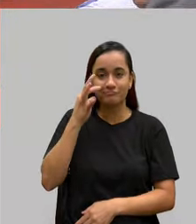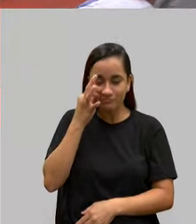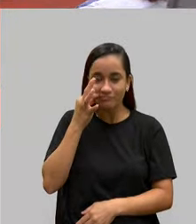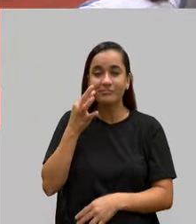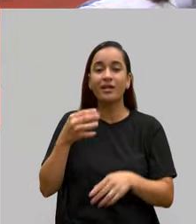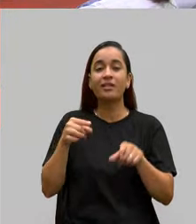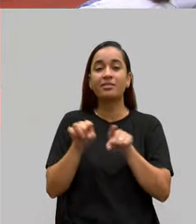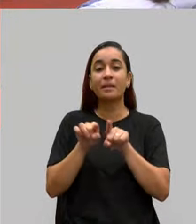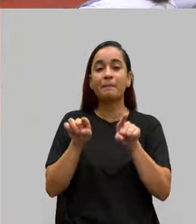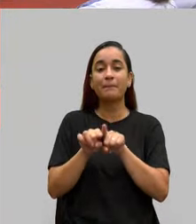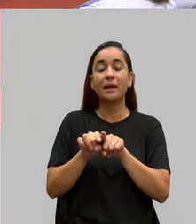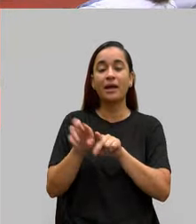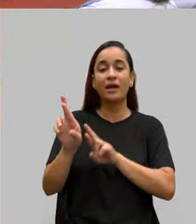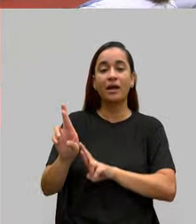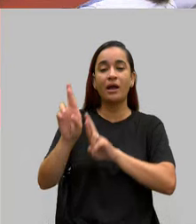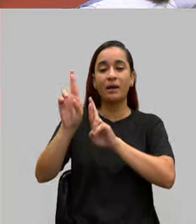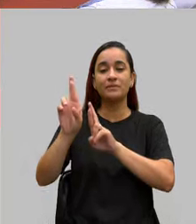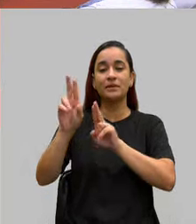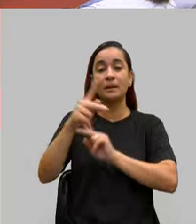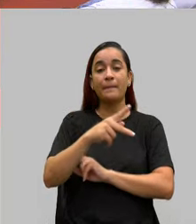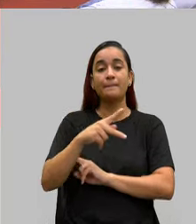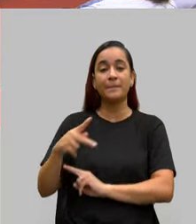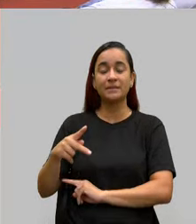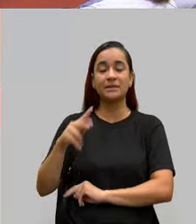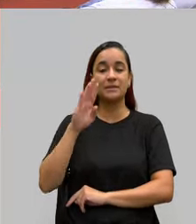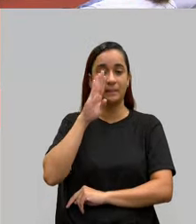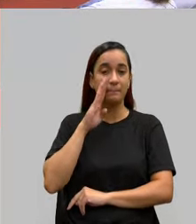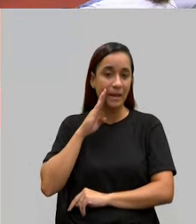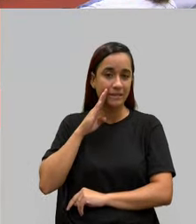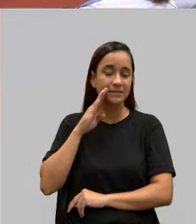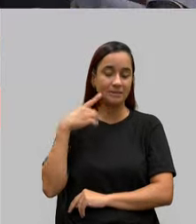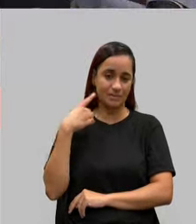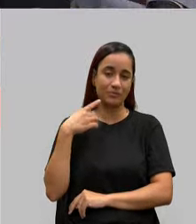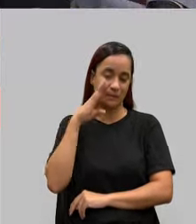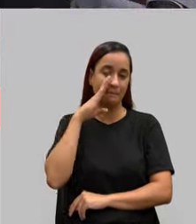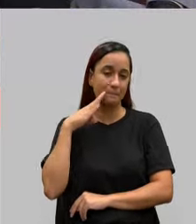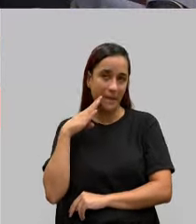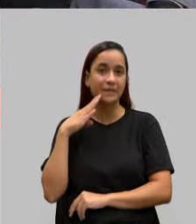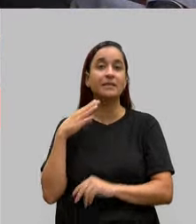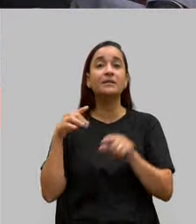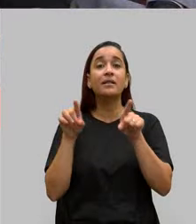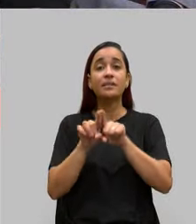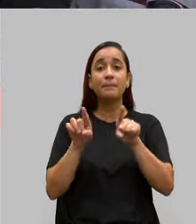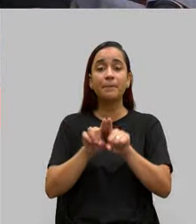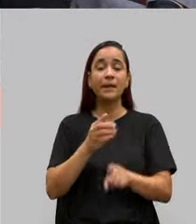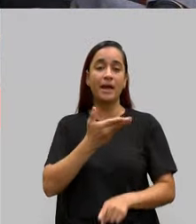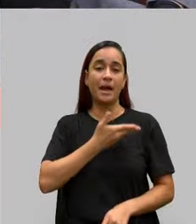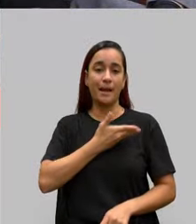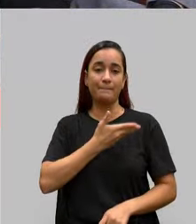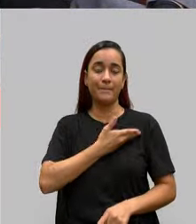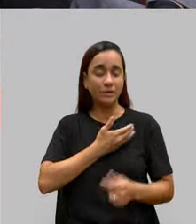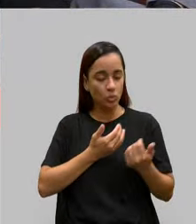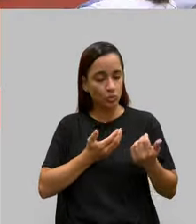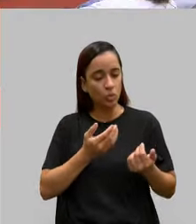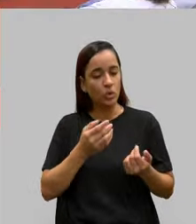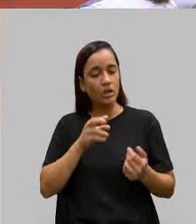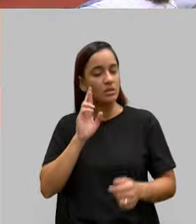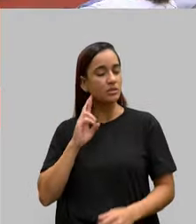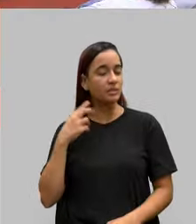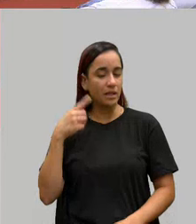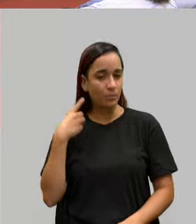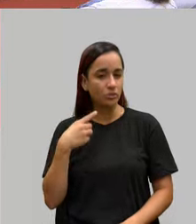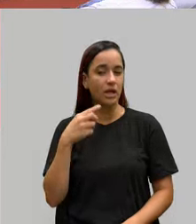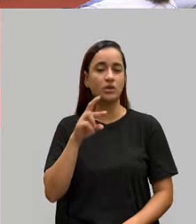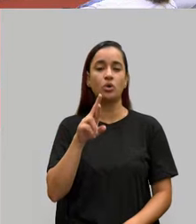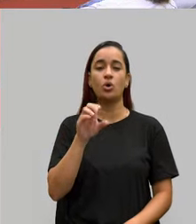nossa presidenta deputada Beatriz Serqueira e do nosso amigo companheiro Deputado né Roberto cumprimento a toda a mesa aqui